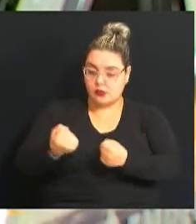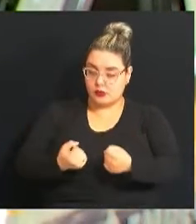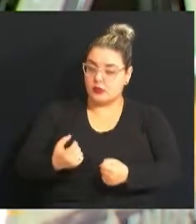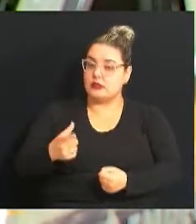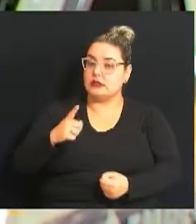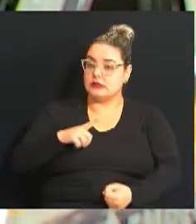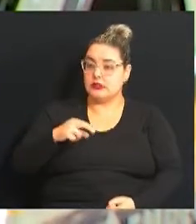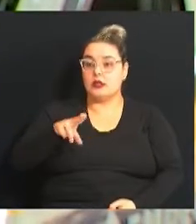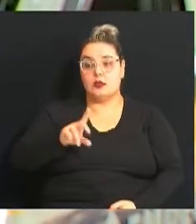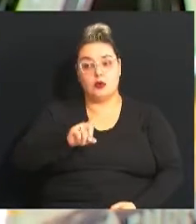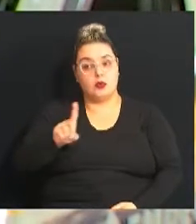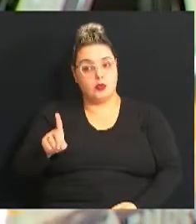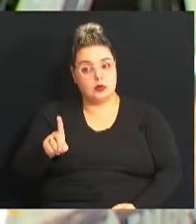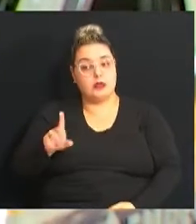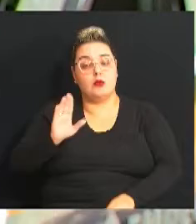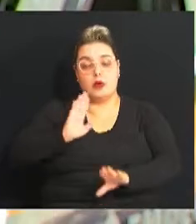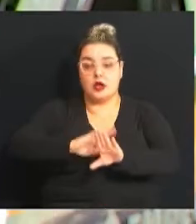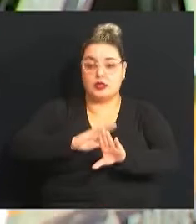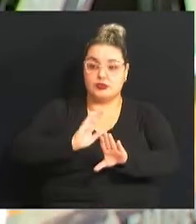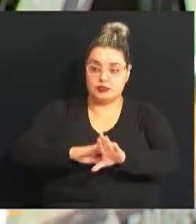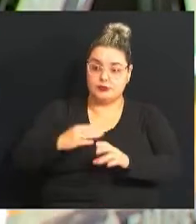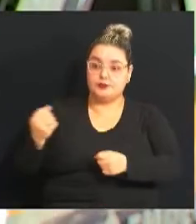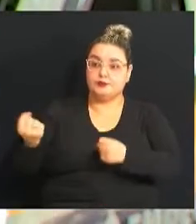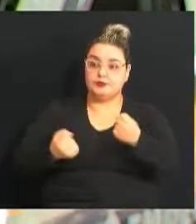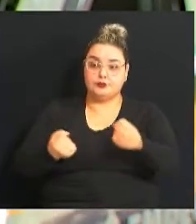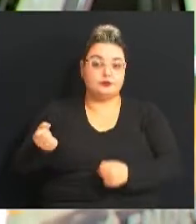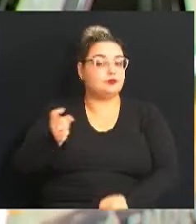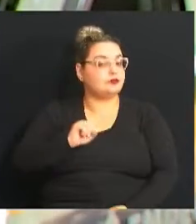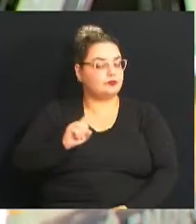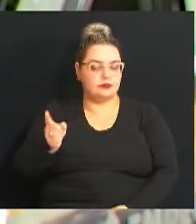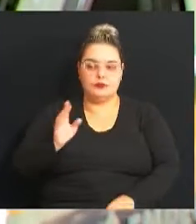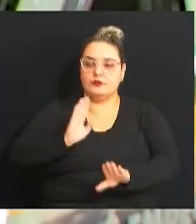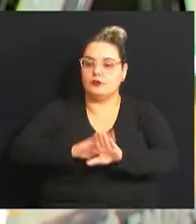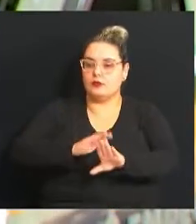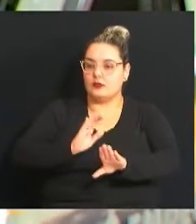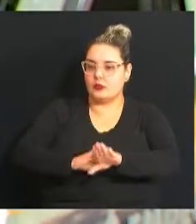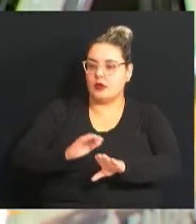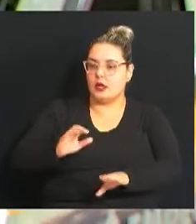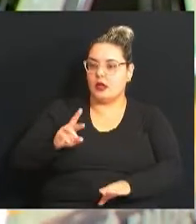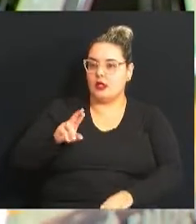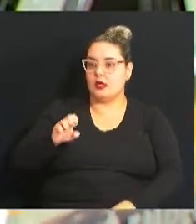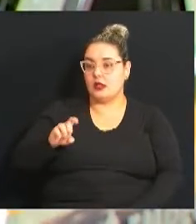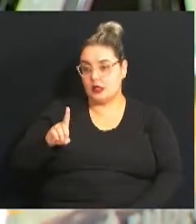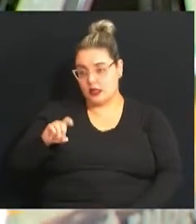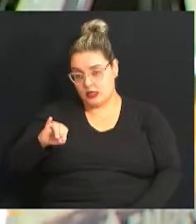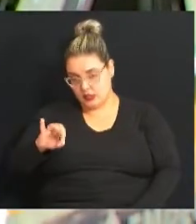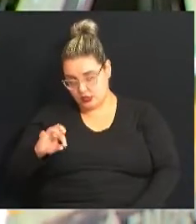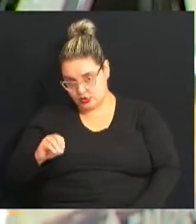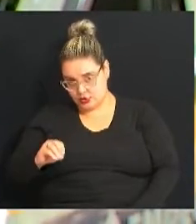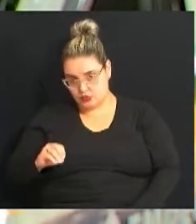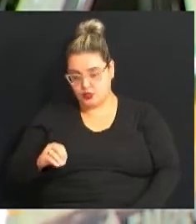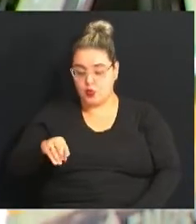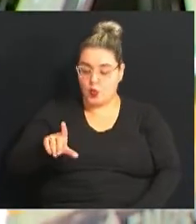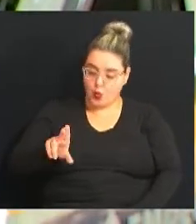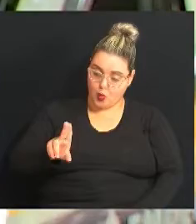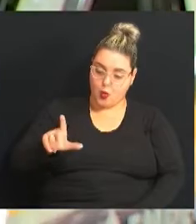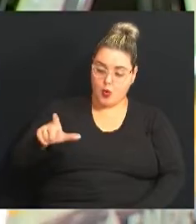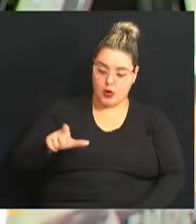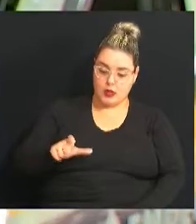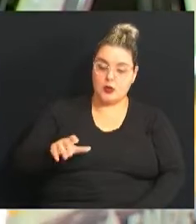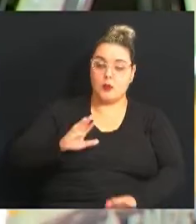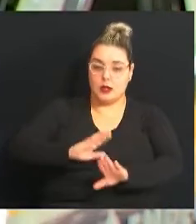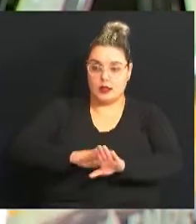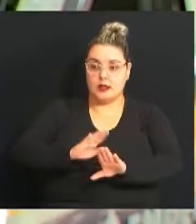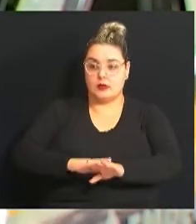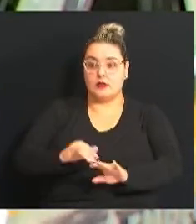créditos ativos. No caso dos veículos que não estão com os créditos ou o cartão digital ativo, então está sendo feita a campanha com a